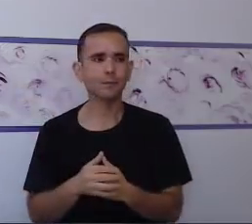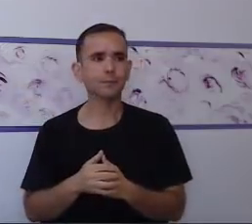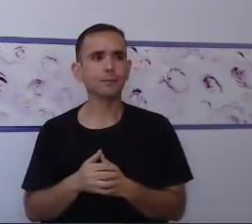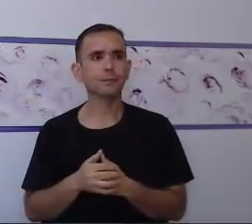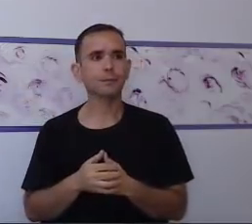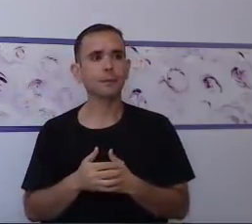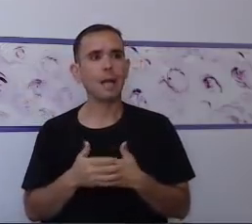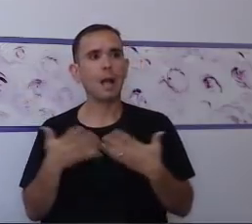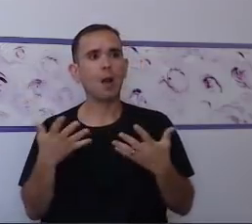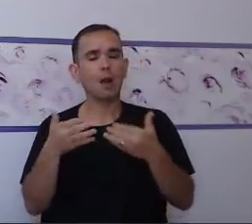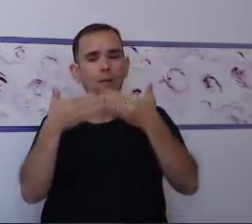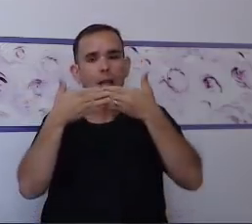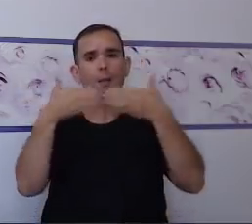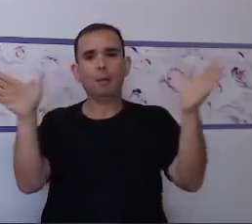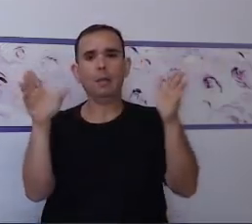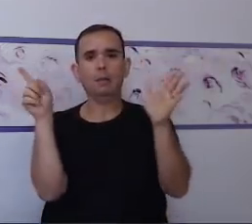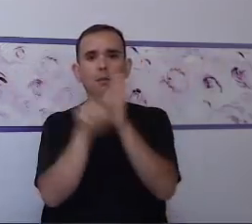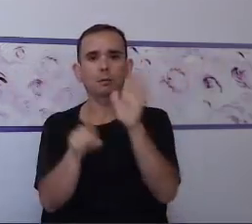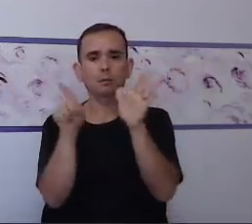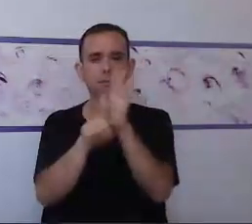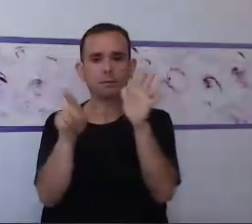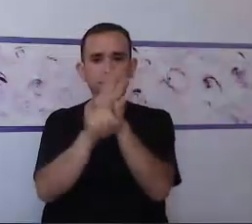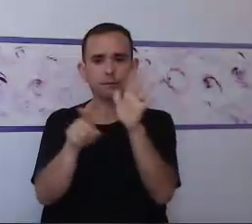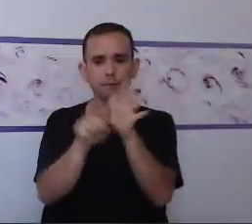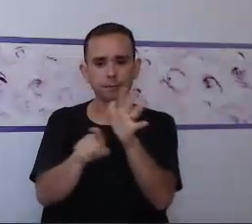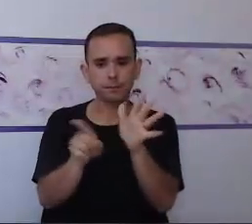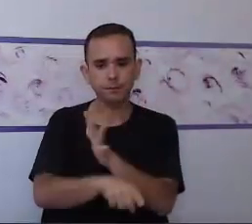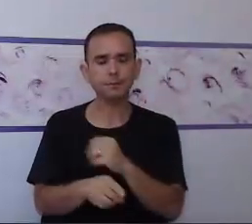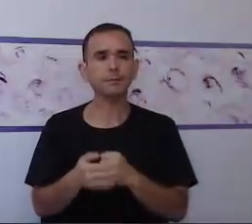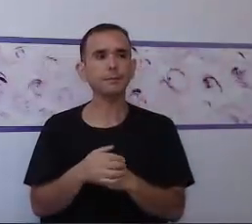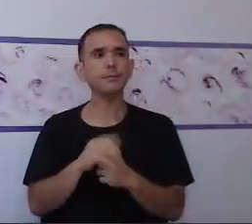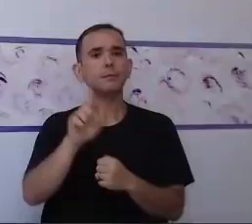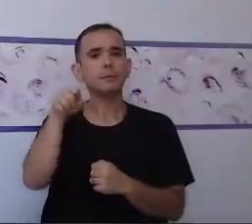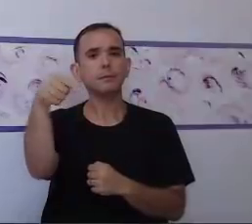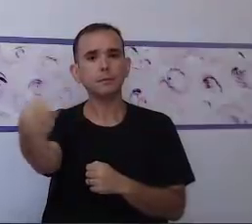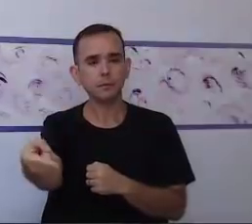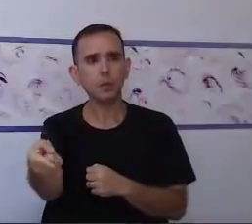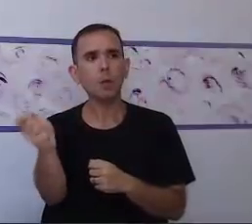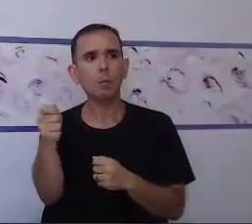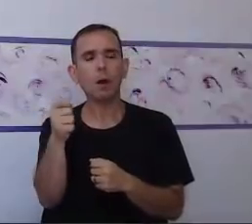nós vamos abrir para as perguntas, né? E aí, logo